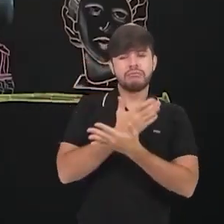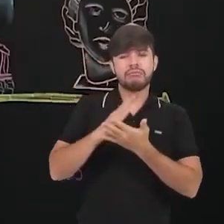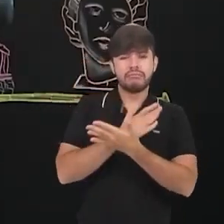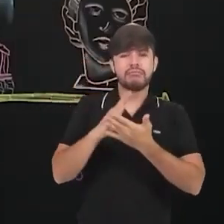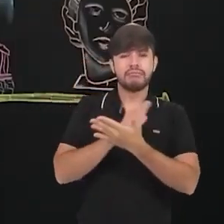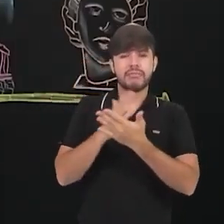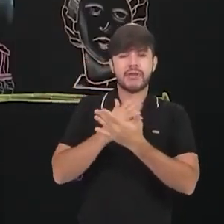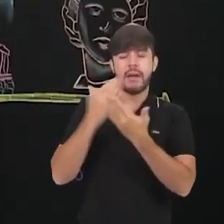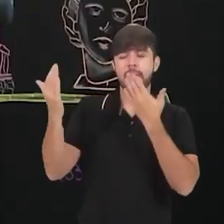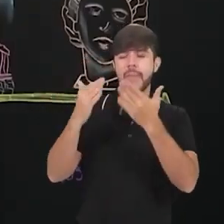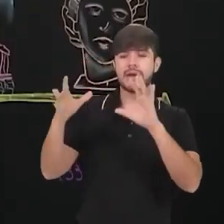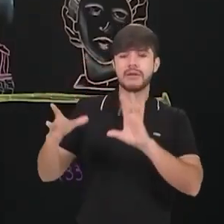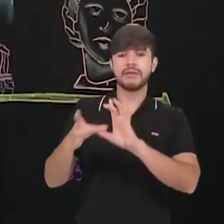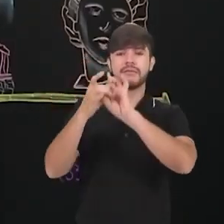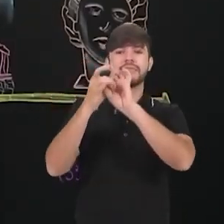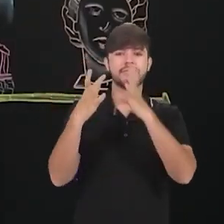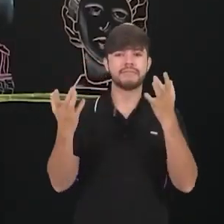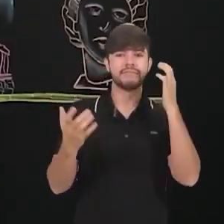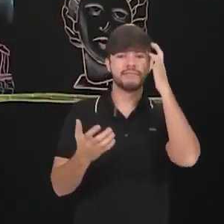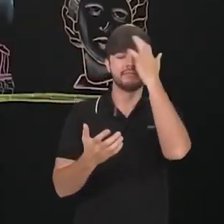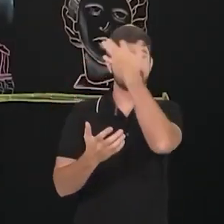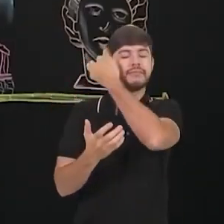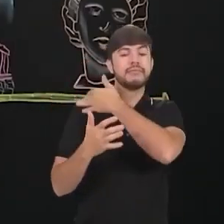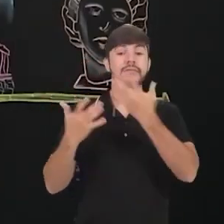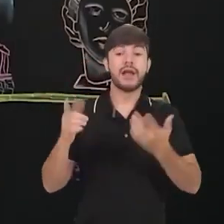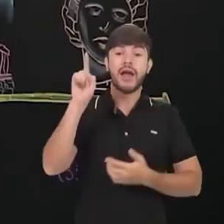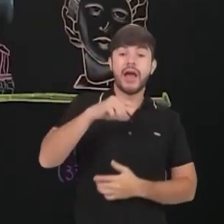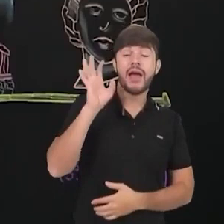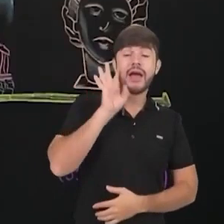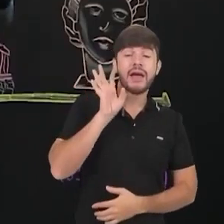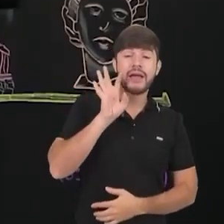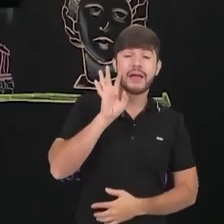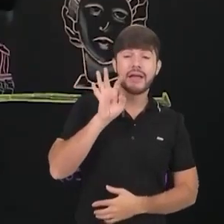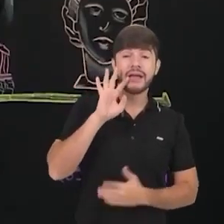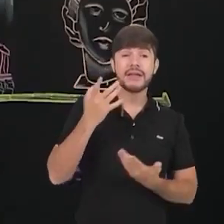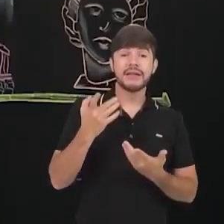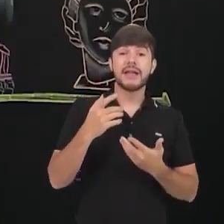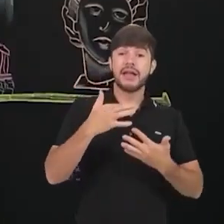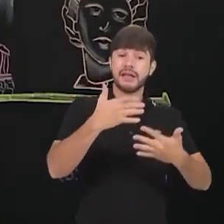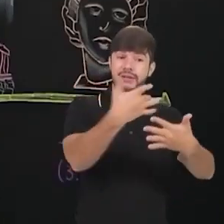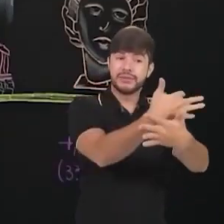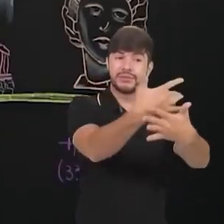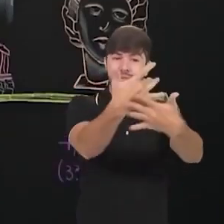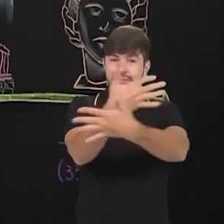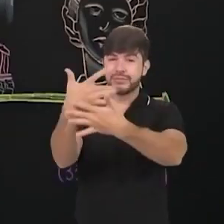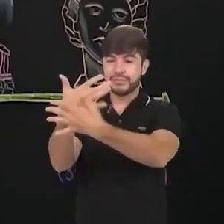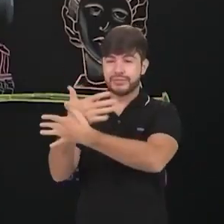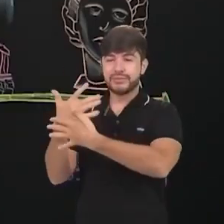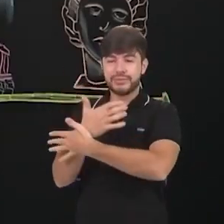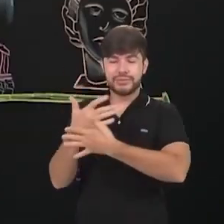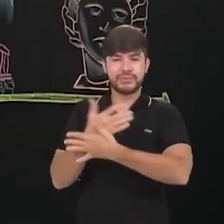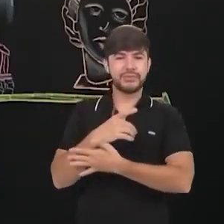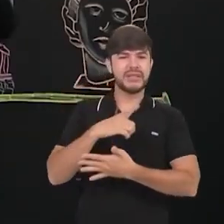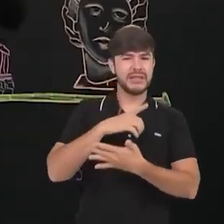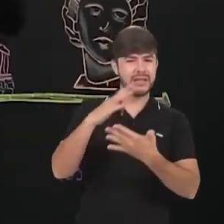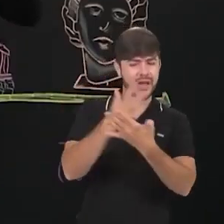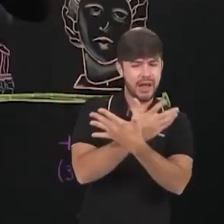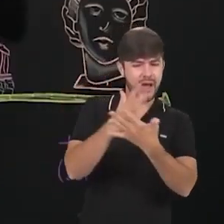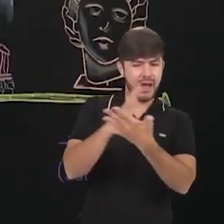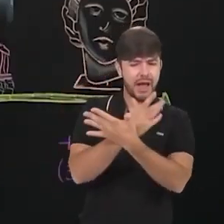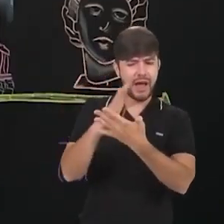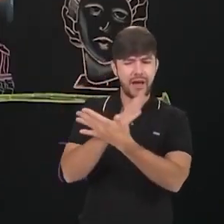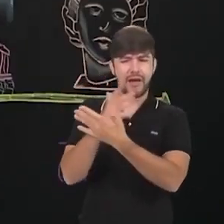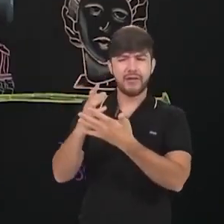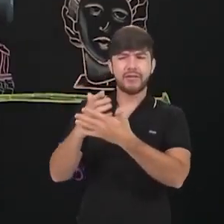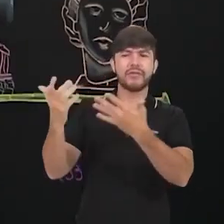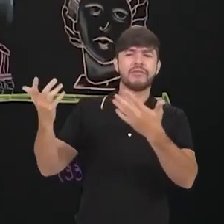desenvolvesse politicamente separada da outra. É interessante que muitas delas também tinham uma forma semelhante. Tinha a Acrópole,